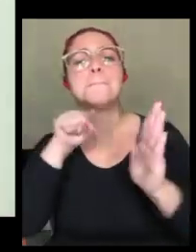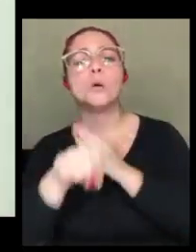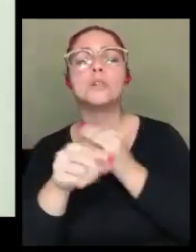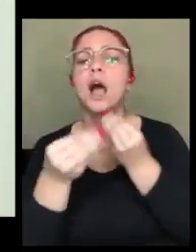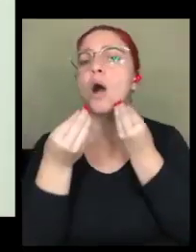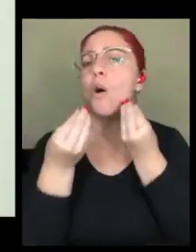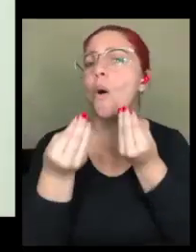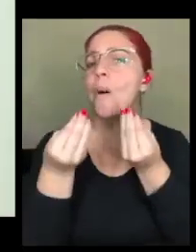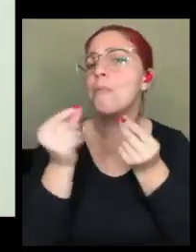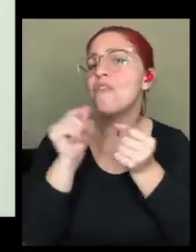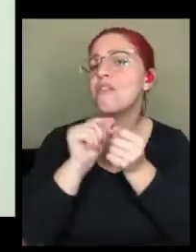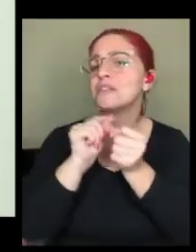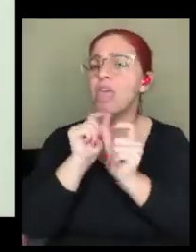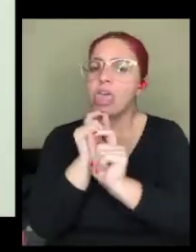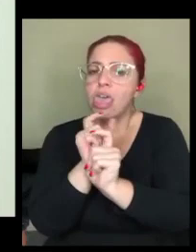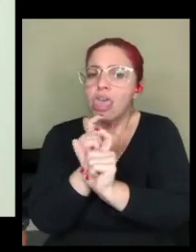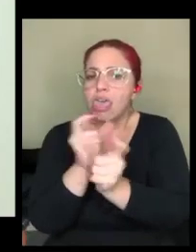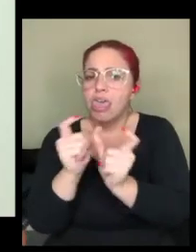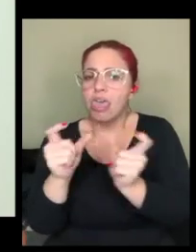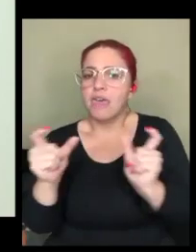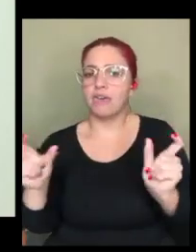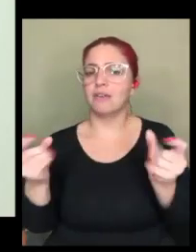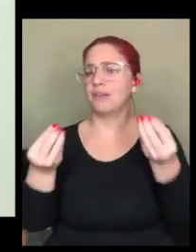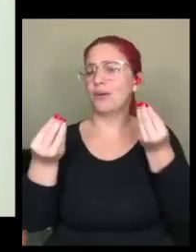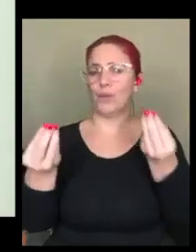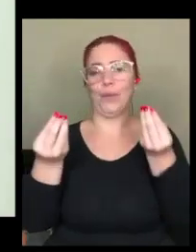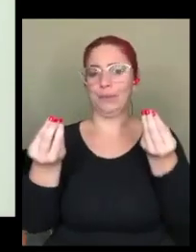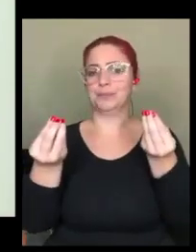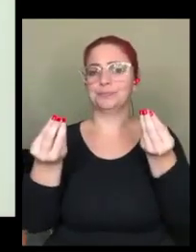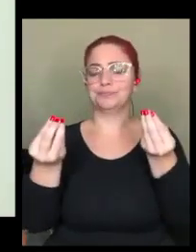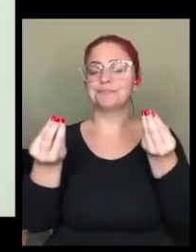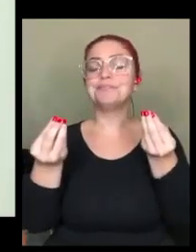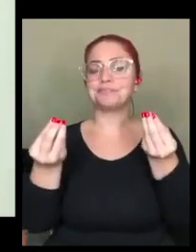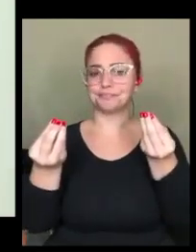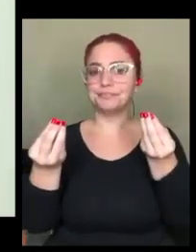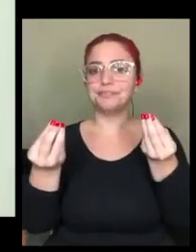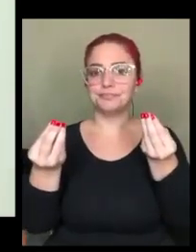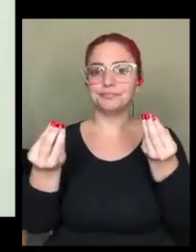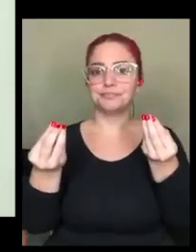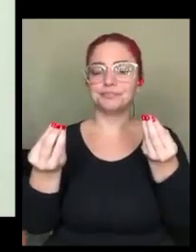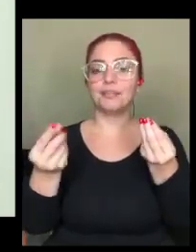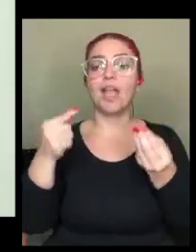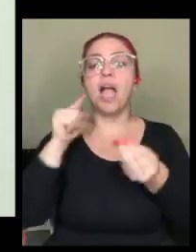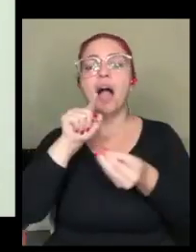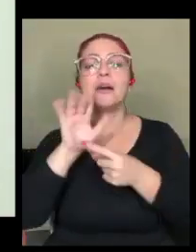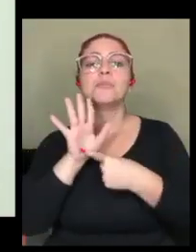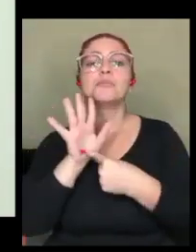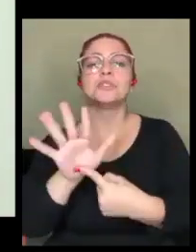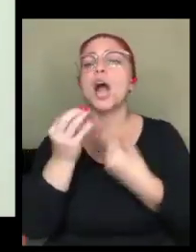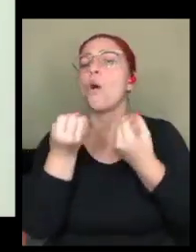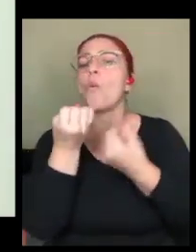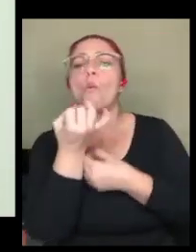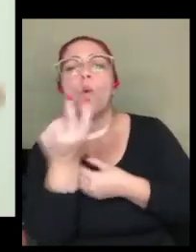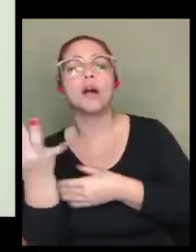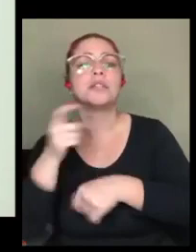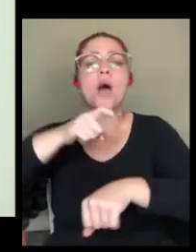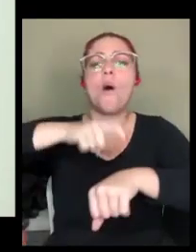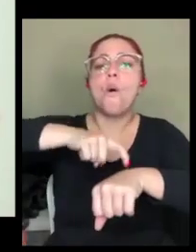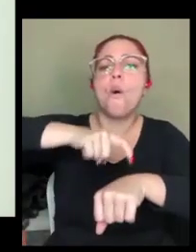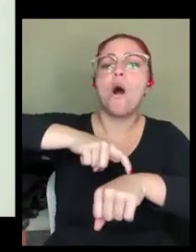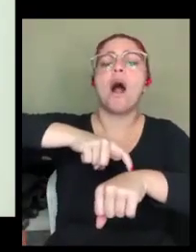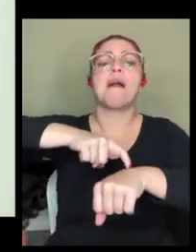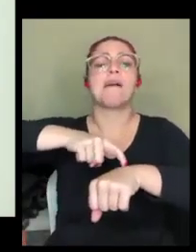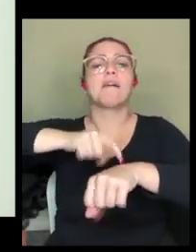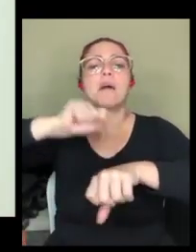você, é possível escrever uma expressão algébrica que representa essa situação aqui para uma